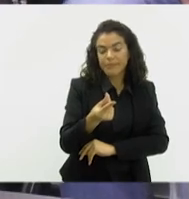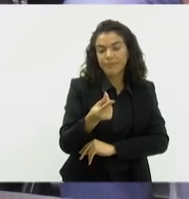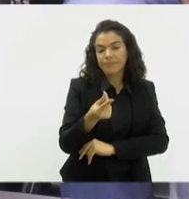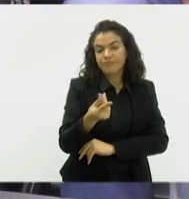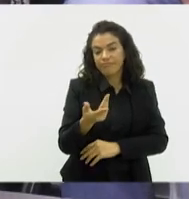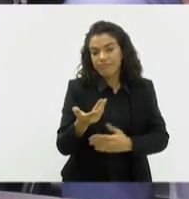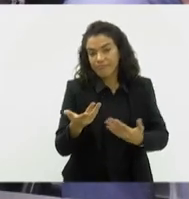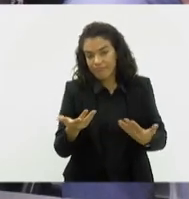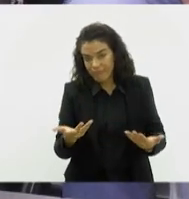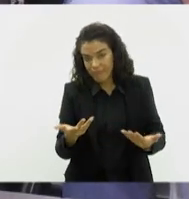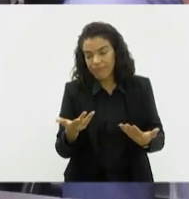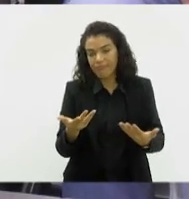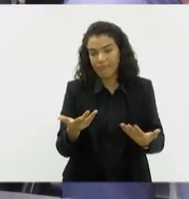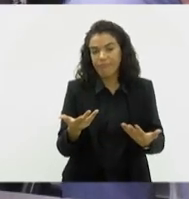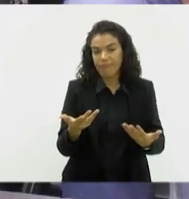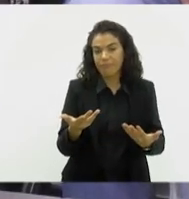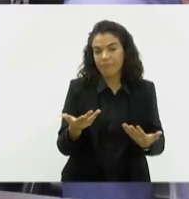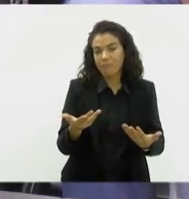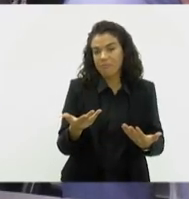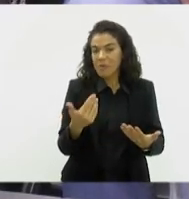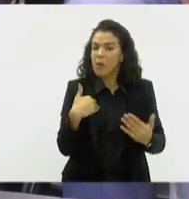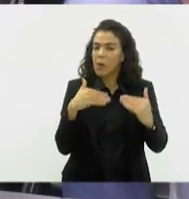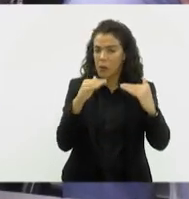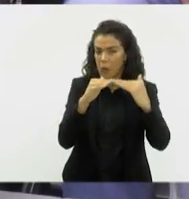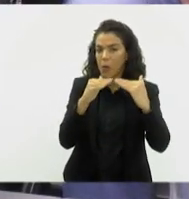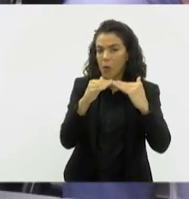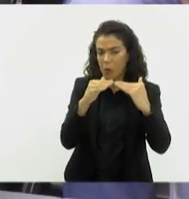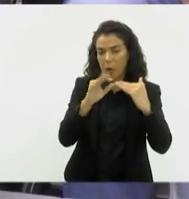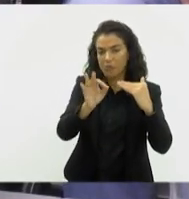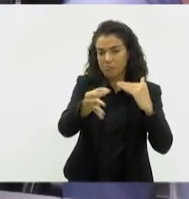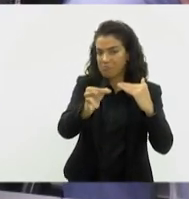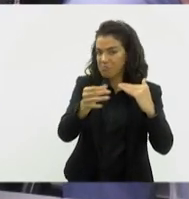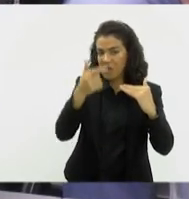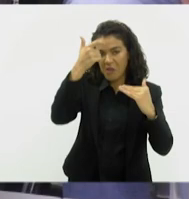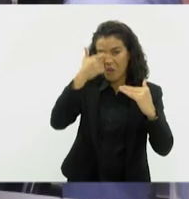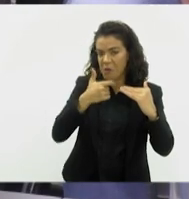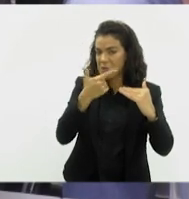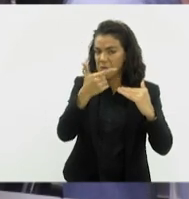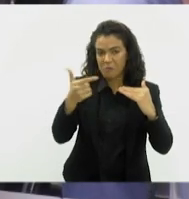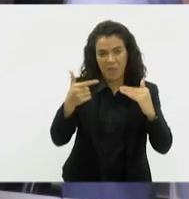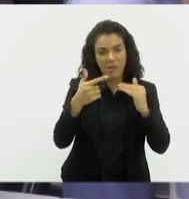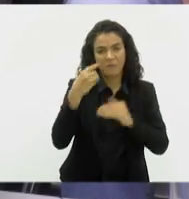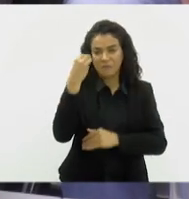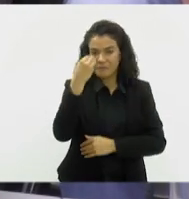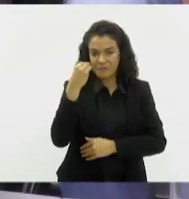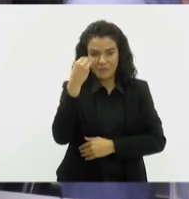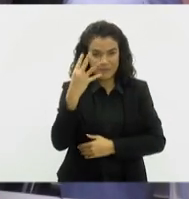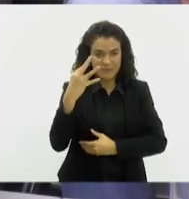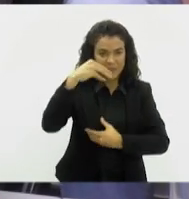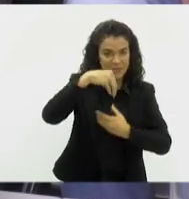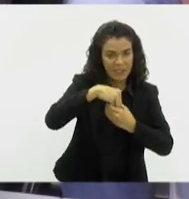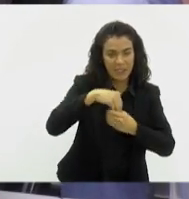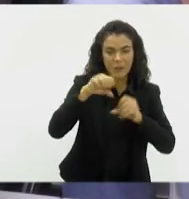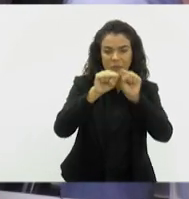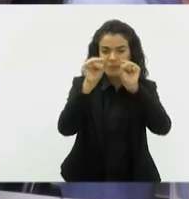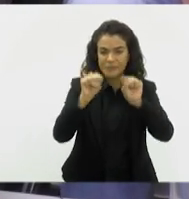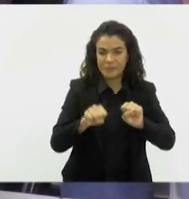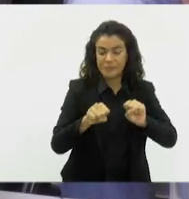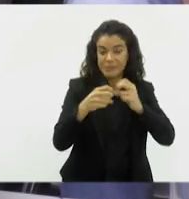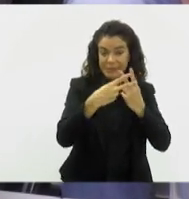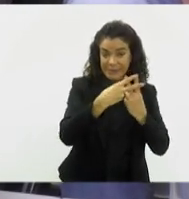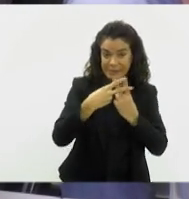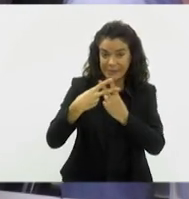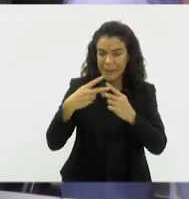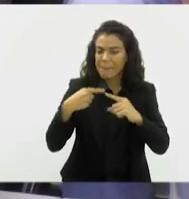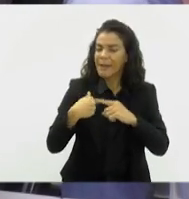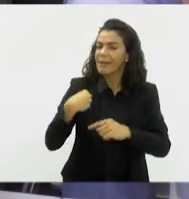Então, eu concordo com o senhor, acho que realmente eu não tenho essa experiência dentro do sistema prisional, mas eu